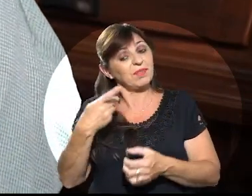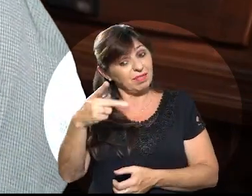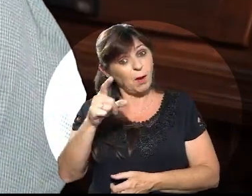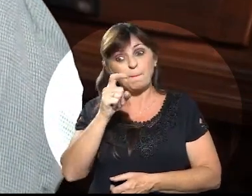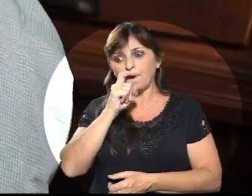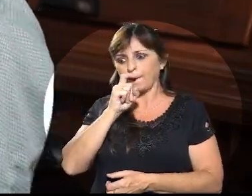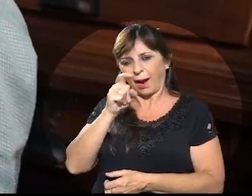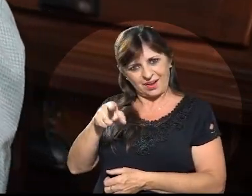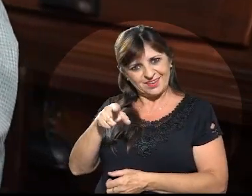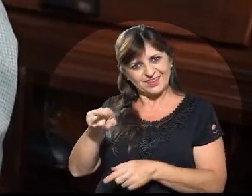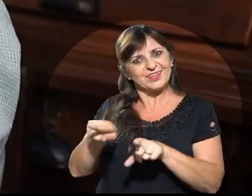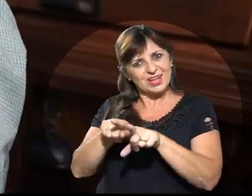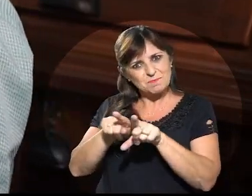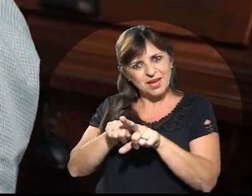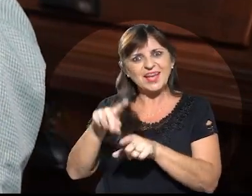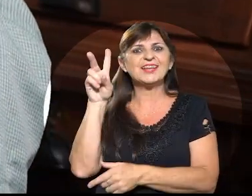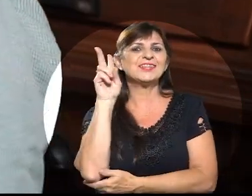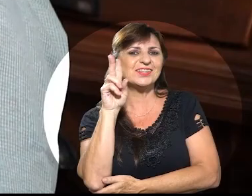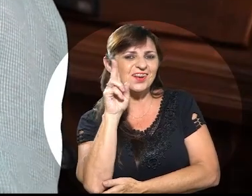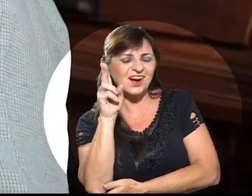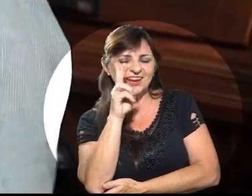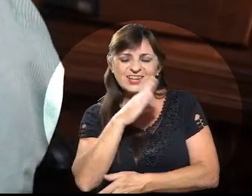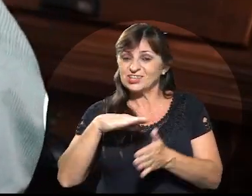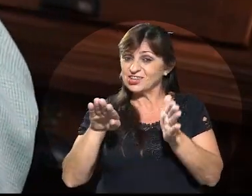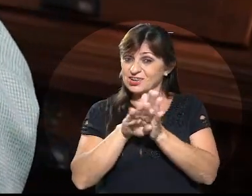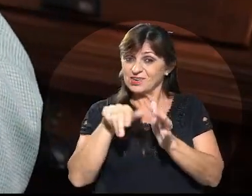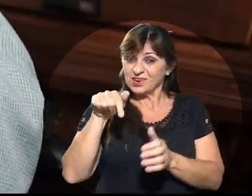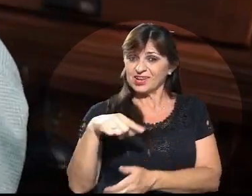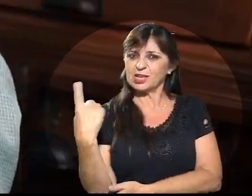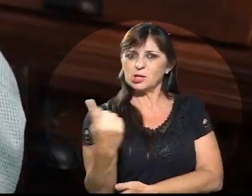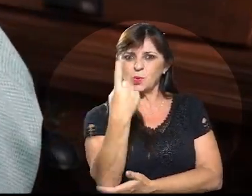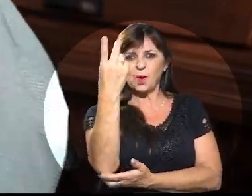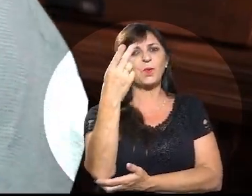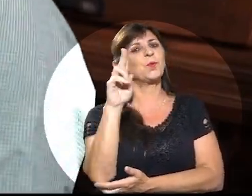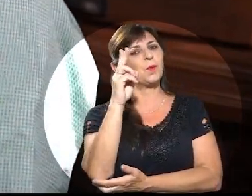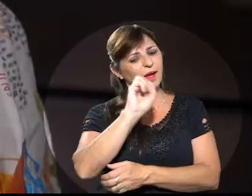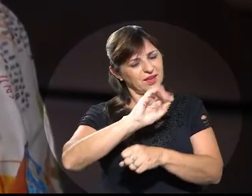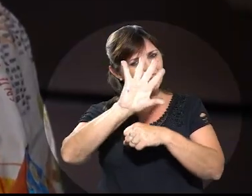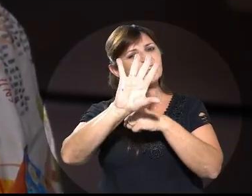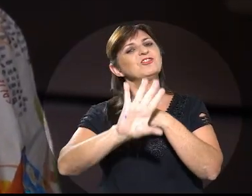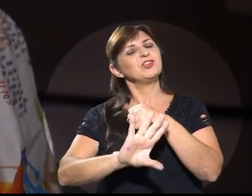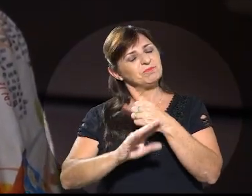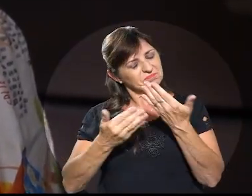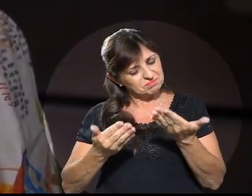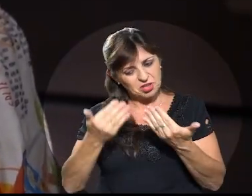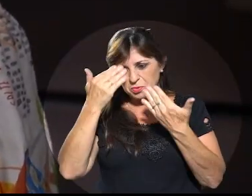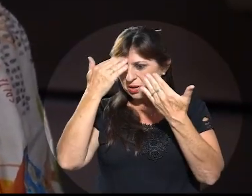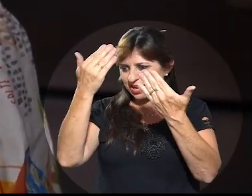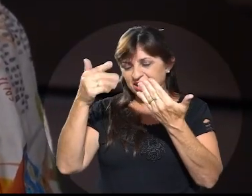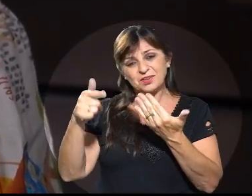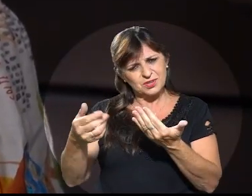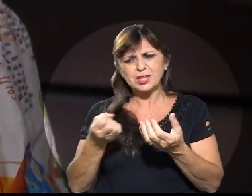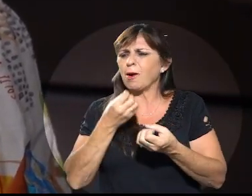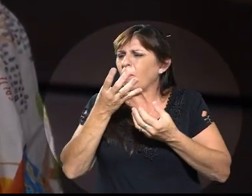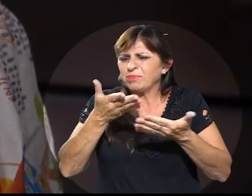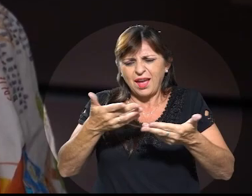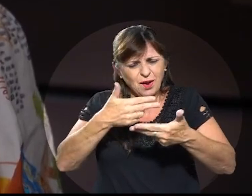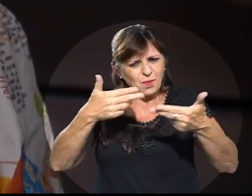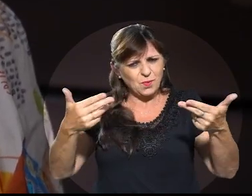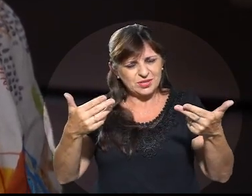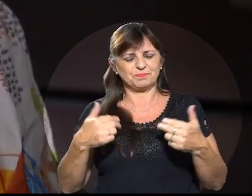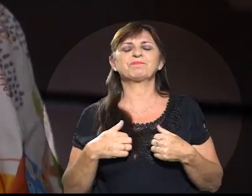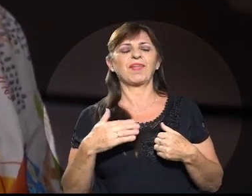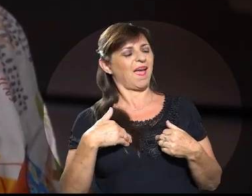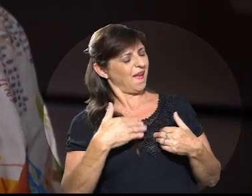Uruguai, Erechim, né? Então, está à disposição e obrigado por estar conosco. Eu que agradeço ter essa oportunidade de poder